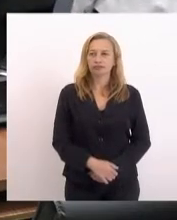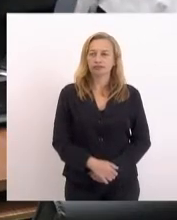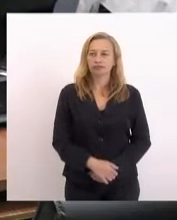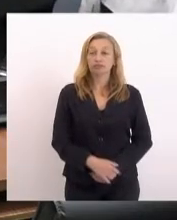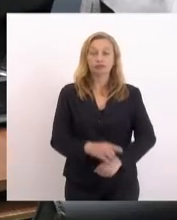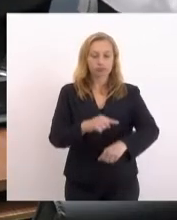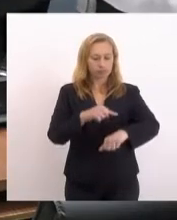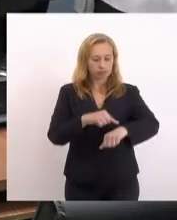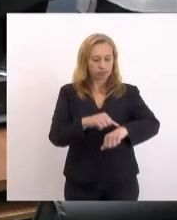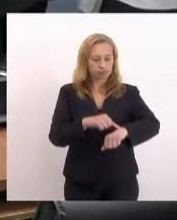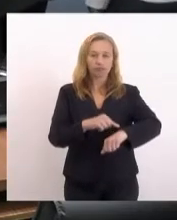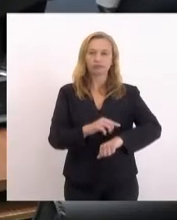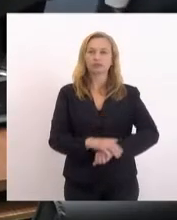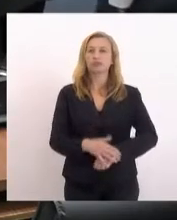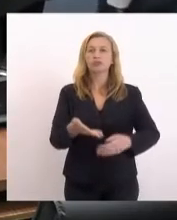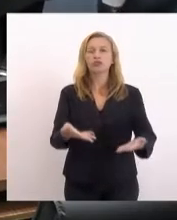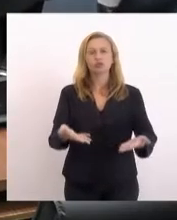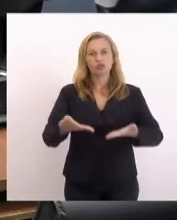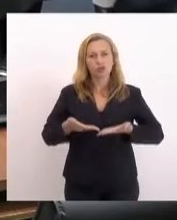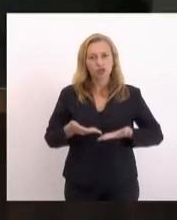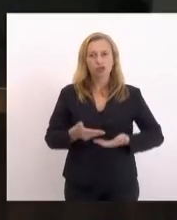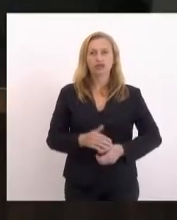neste momento, convidar